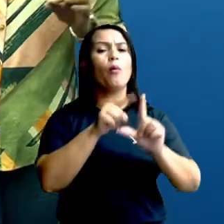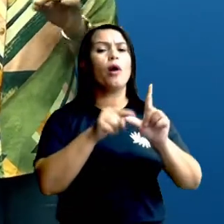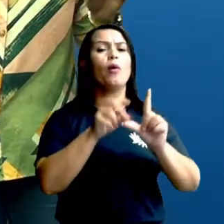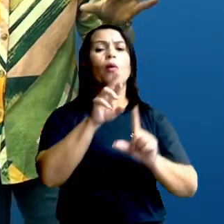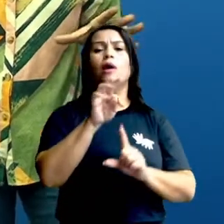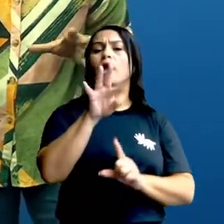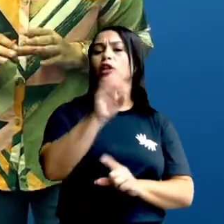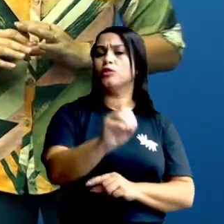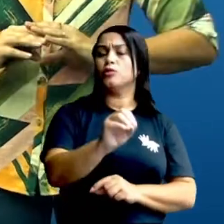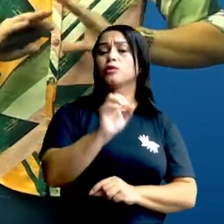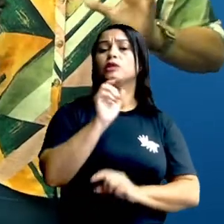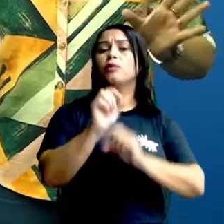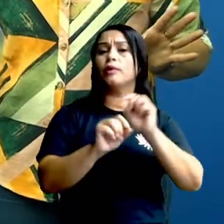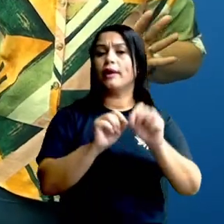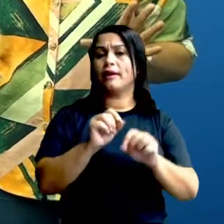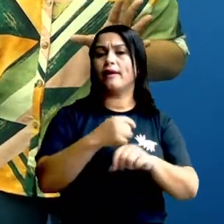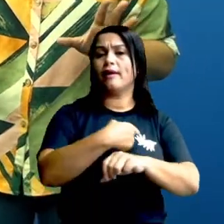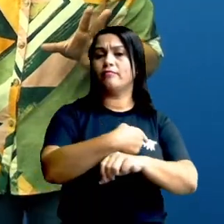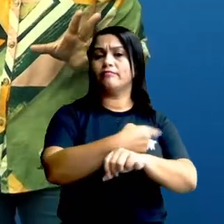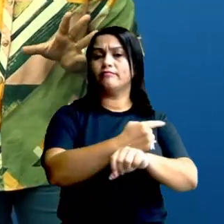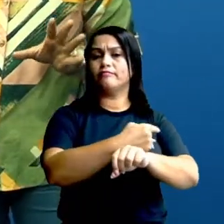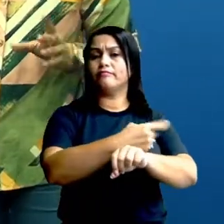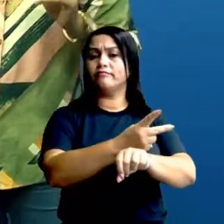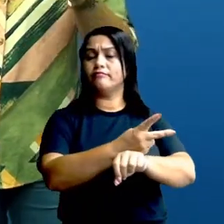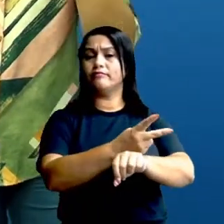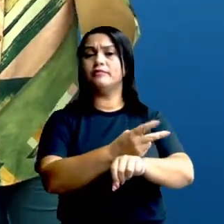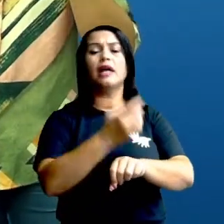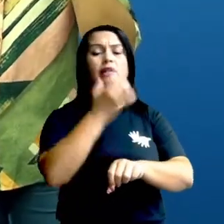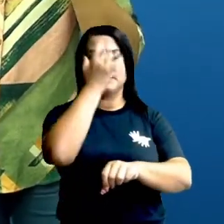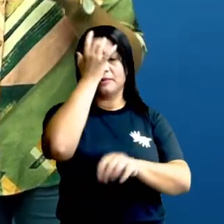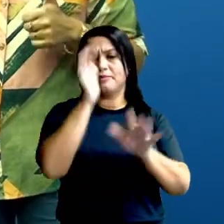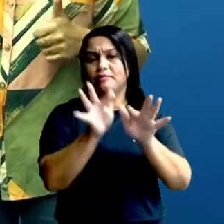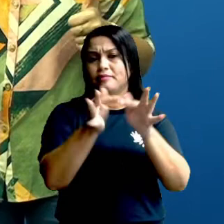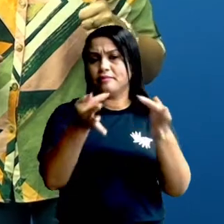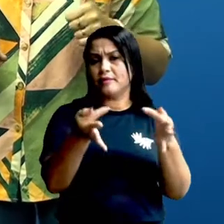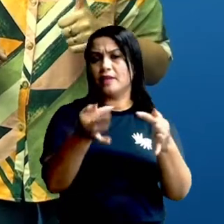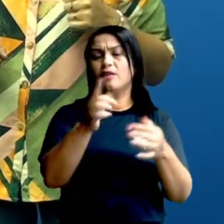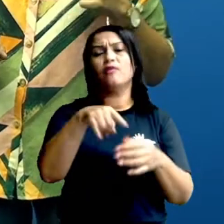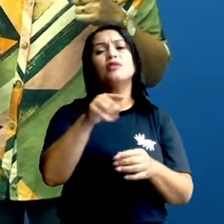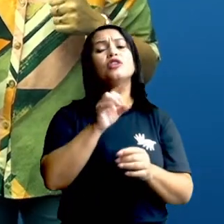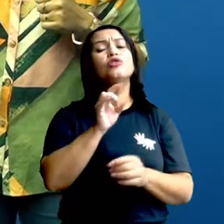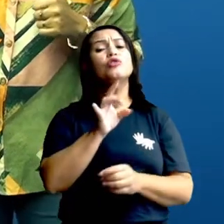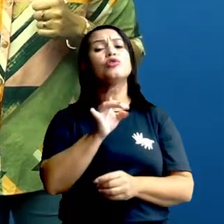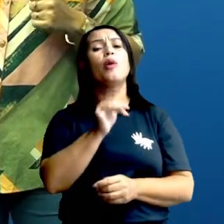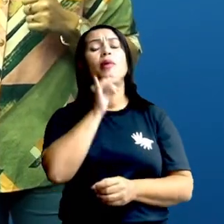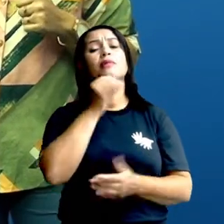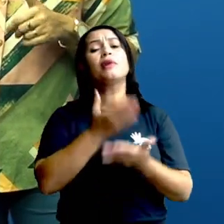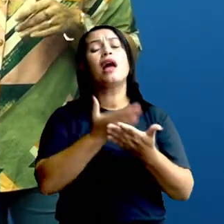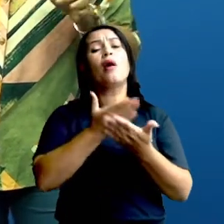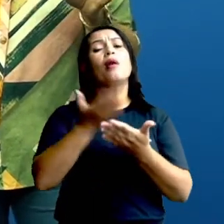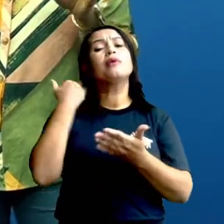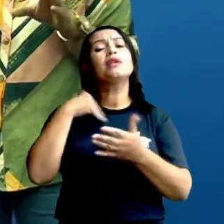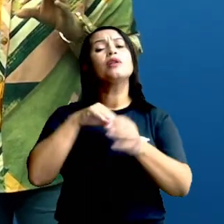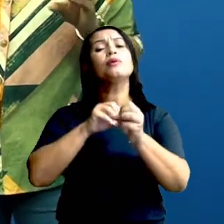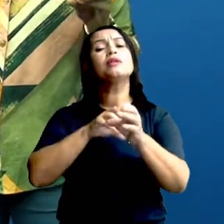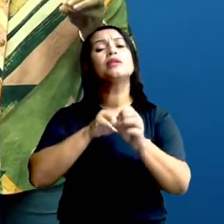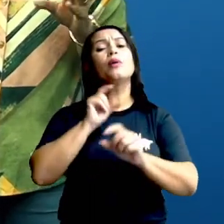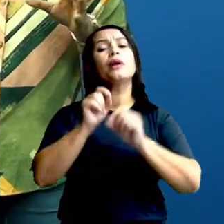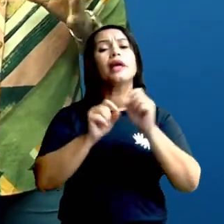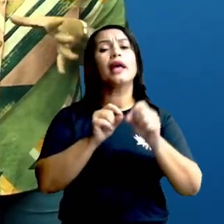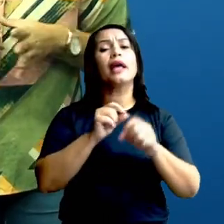então manda o resto é o ângulo mais simples e fácil né Acho que você quer vocês na semana na aula passada o seguinte